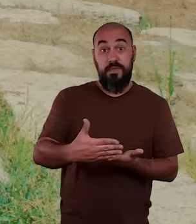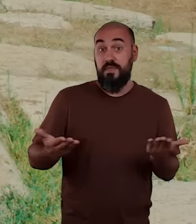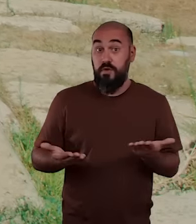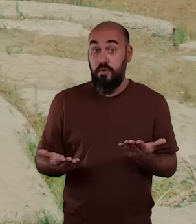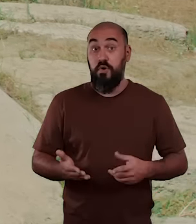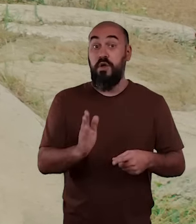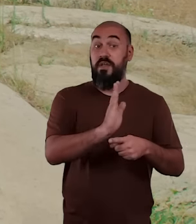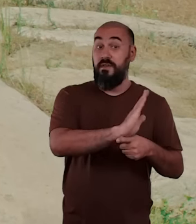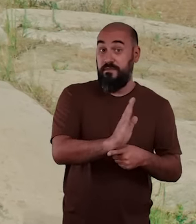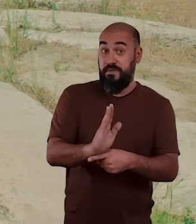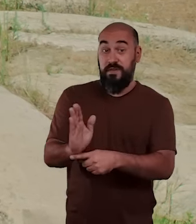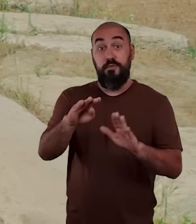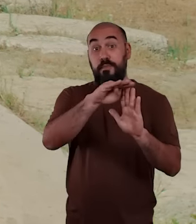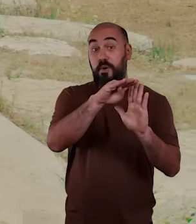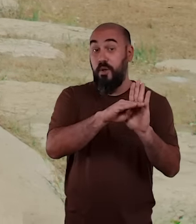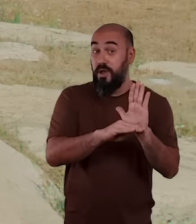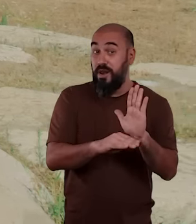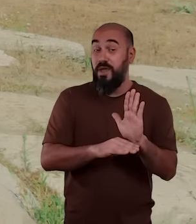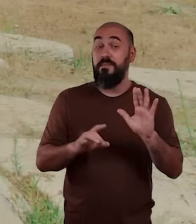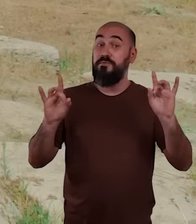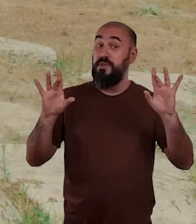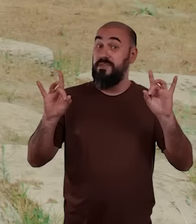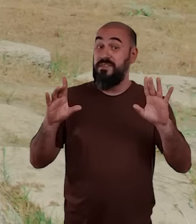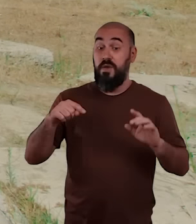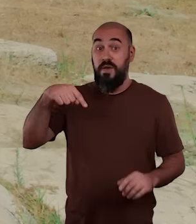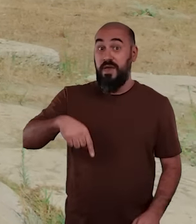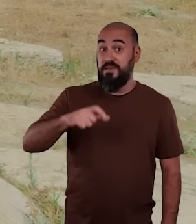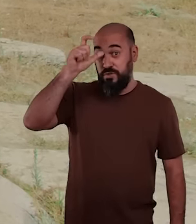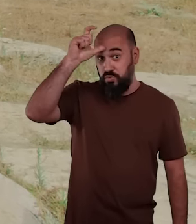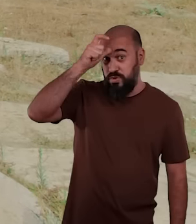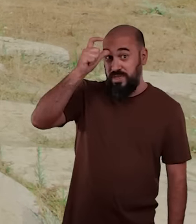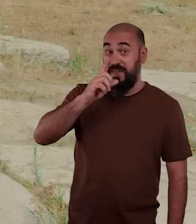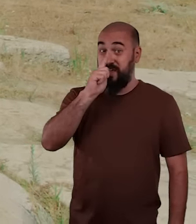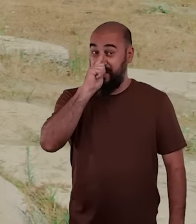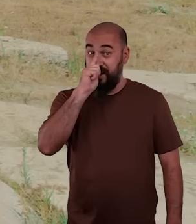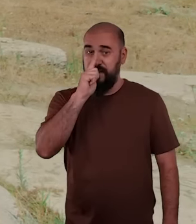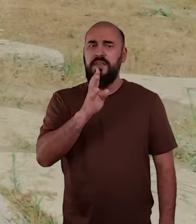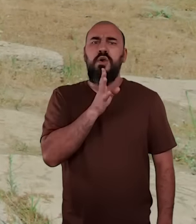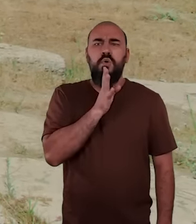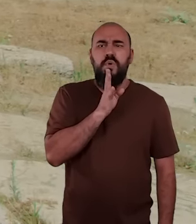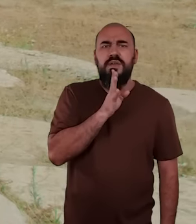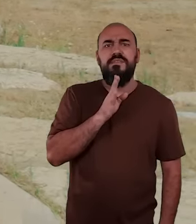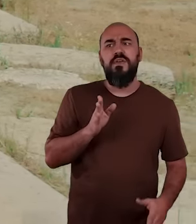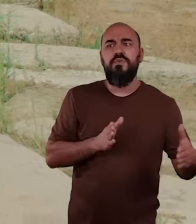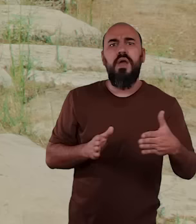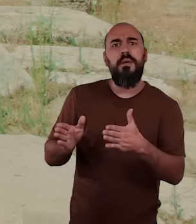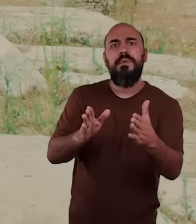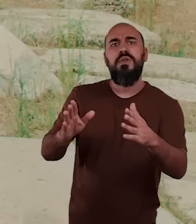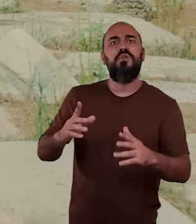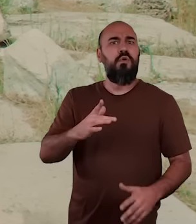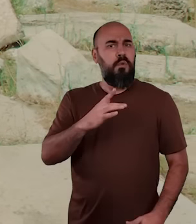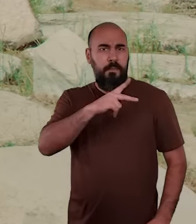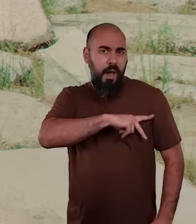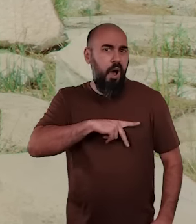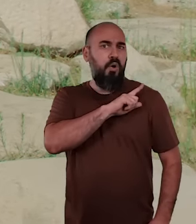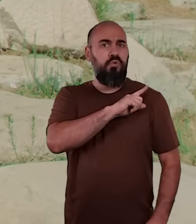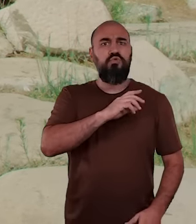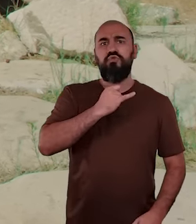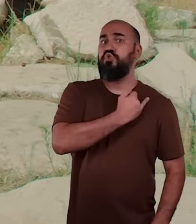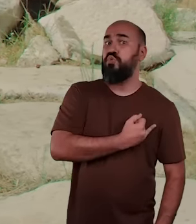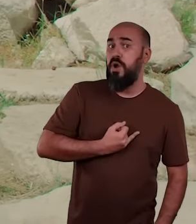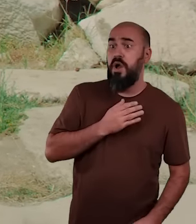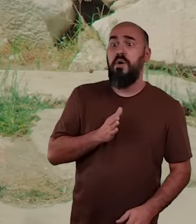Estamos começando mais um programa da nossa série especial pela Turquia e a Grécia, conhecendo os caminhos do apóstolo João, do apóstolo